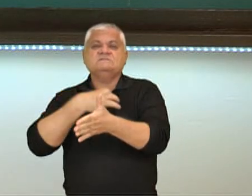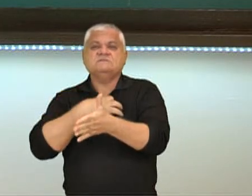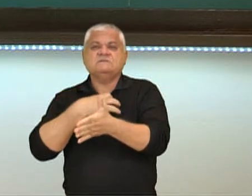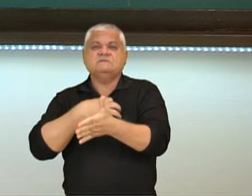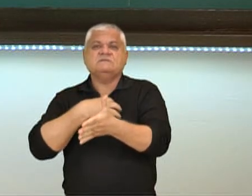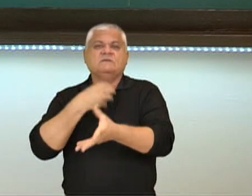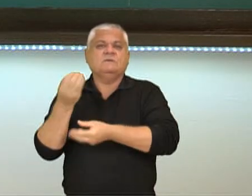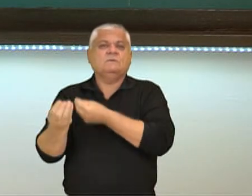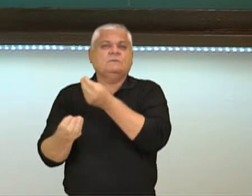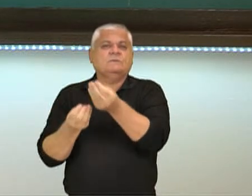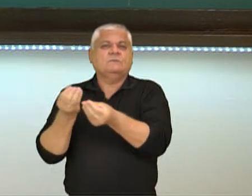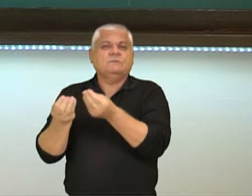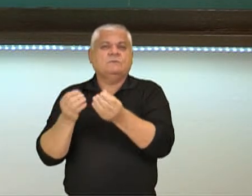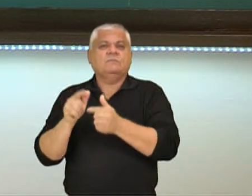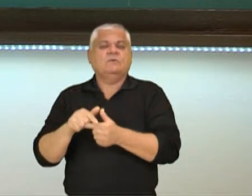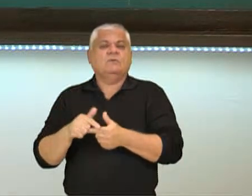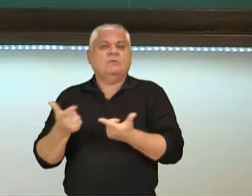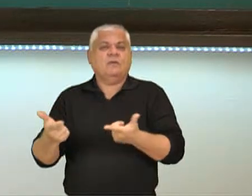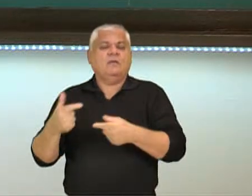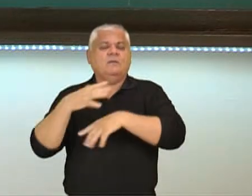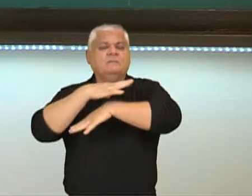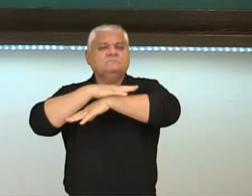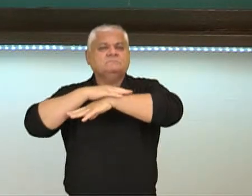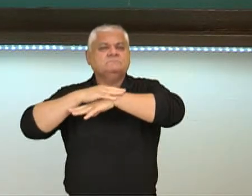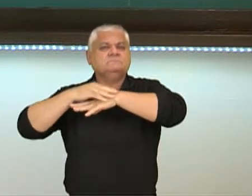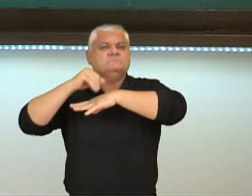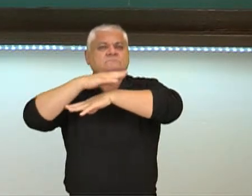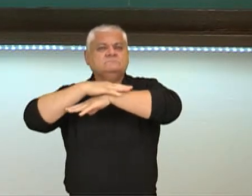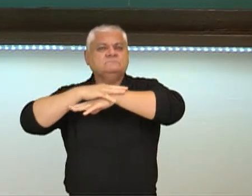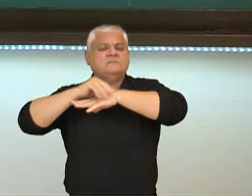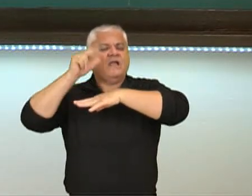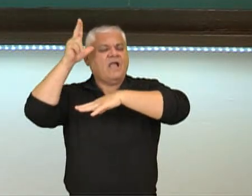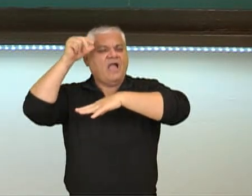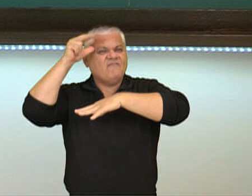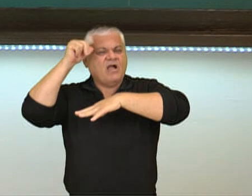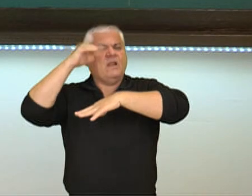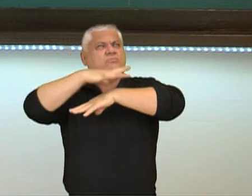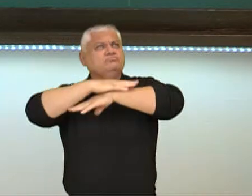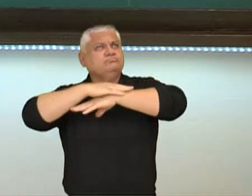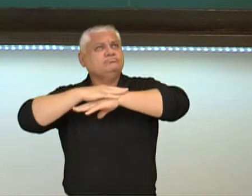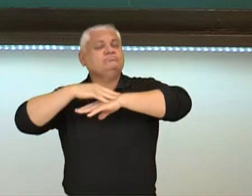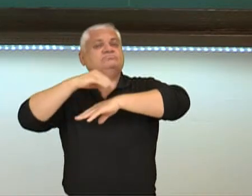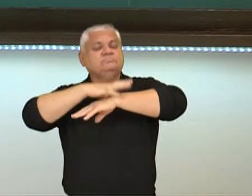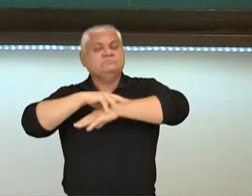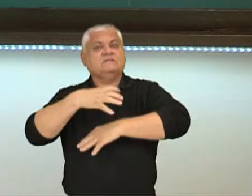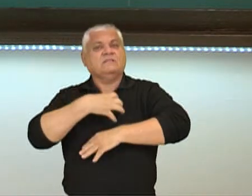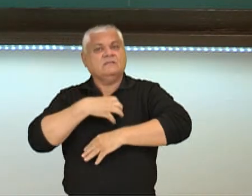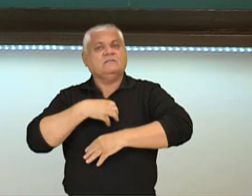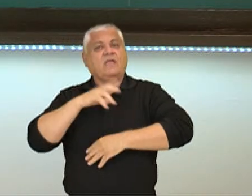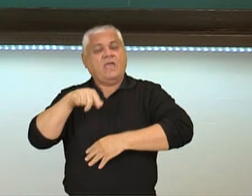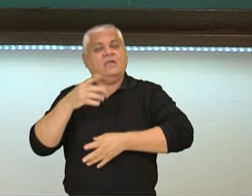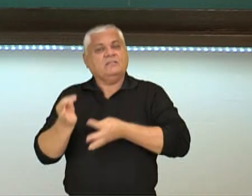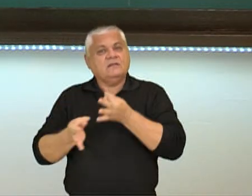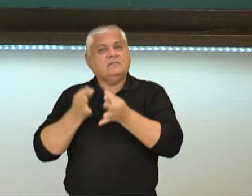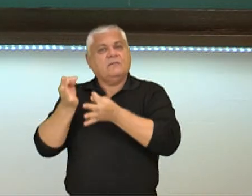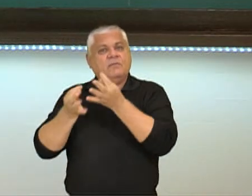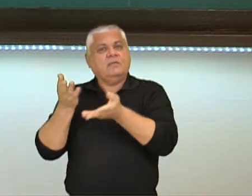sentir aquele pelo, a escama, enfim, dos animais em